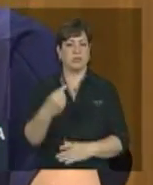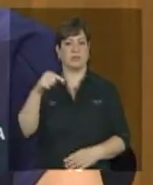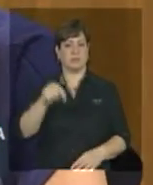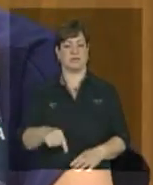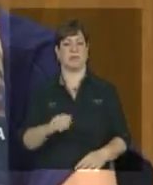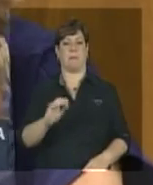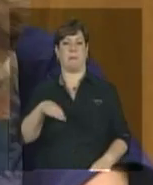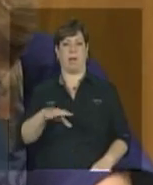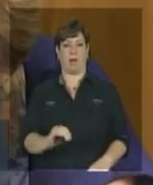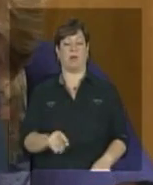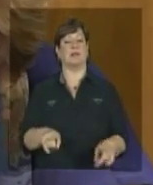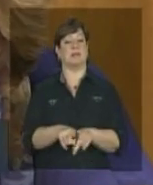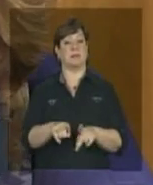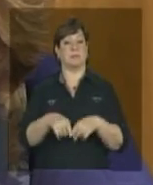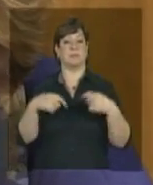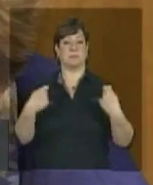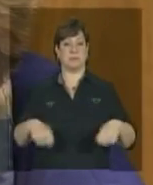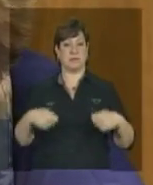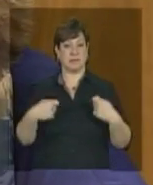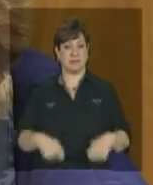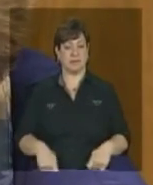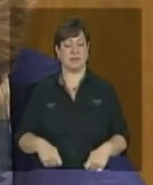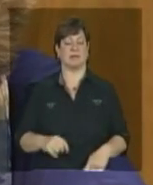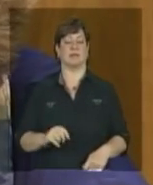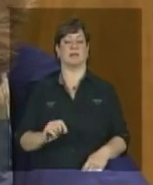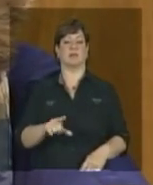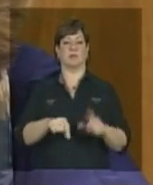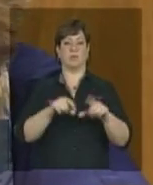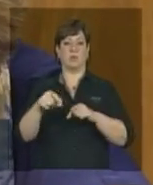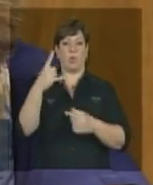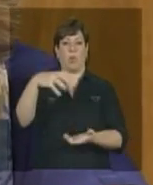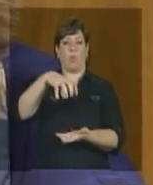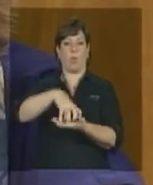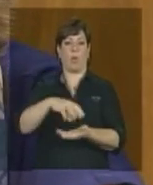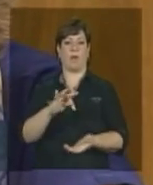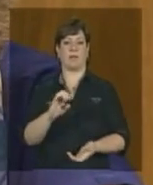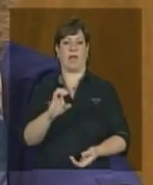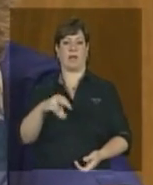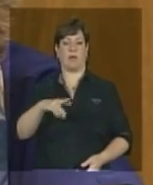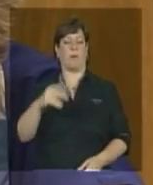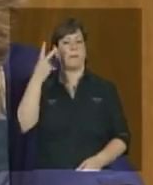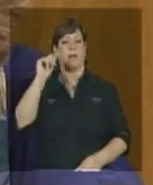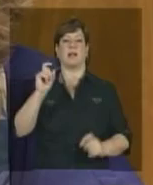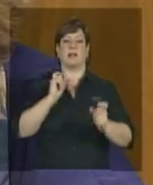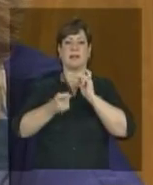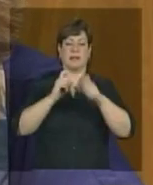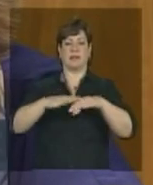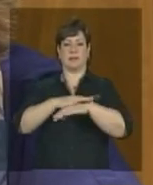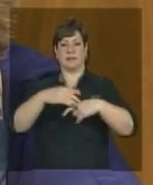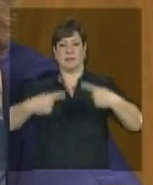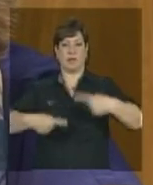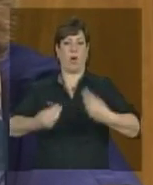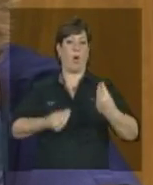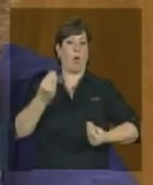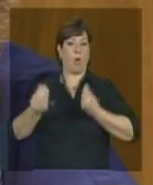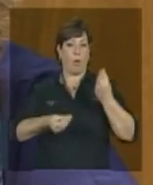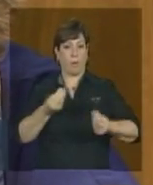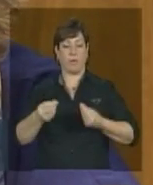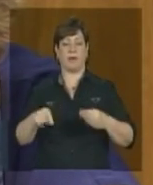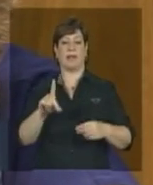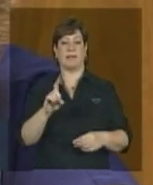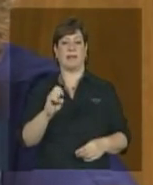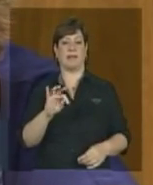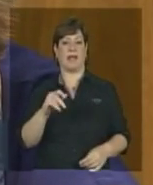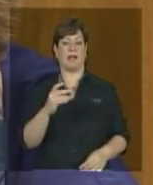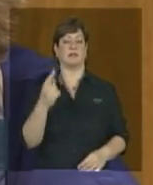ser também recomendada a constituição de um grupo técnico para debater justamente sobre os detalhes